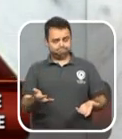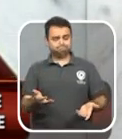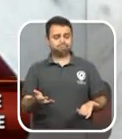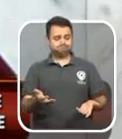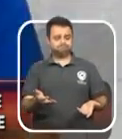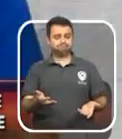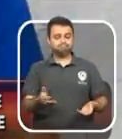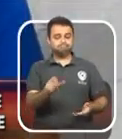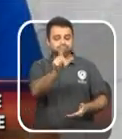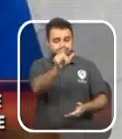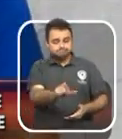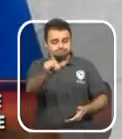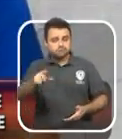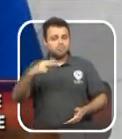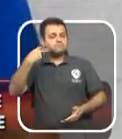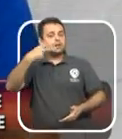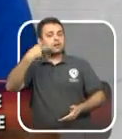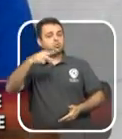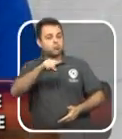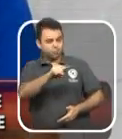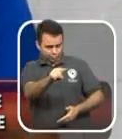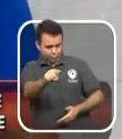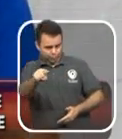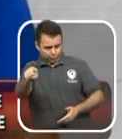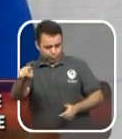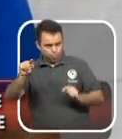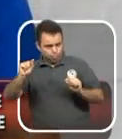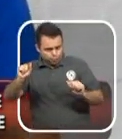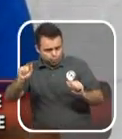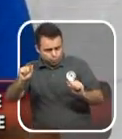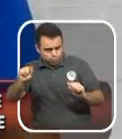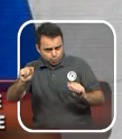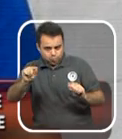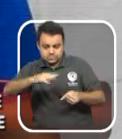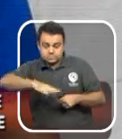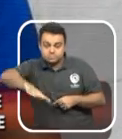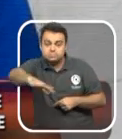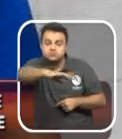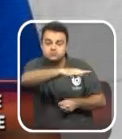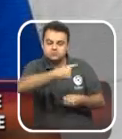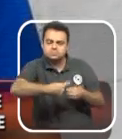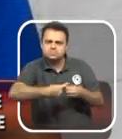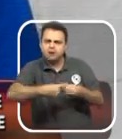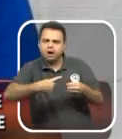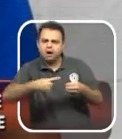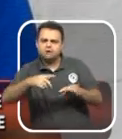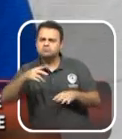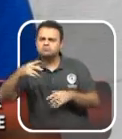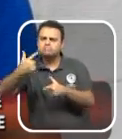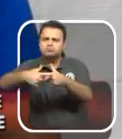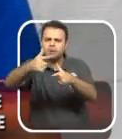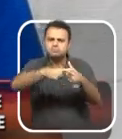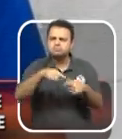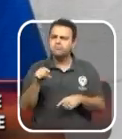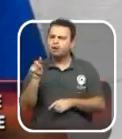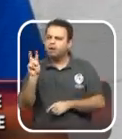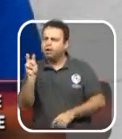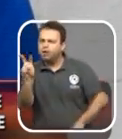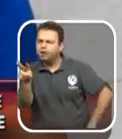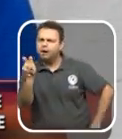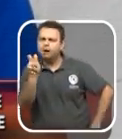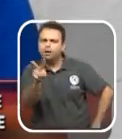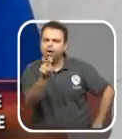Preto? Olha, eu digo que o vereador, ele é um profundo conhecedor,